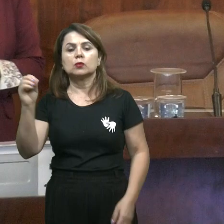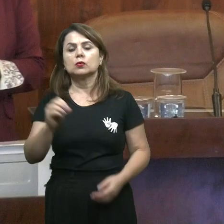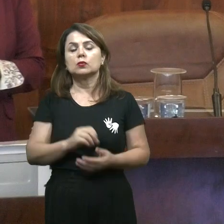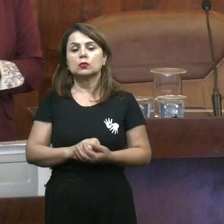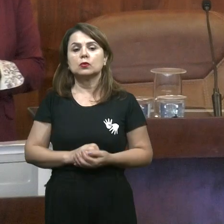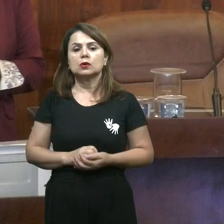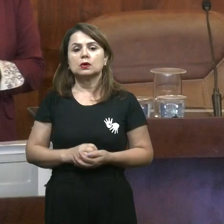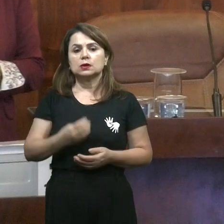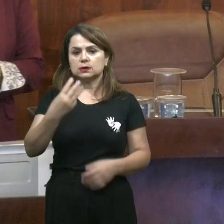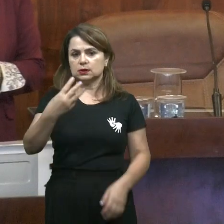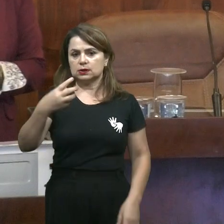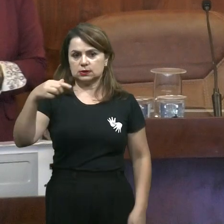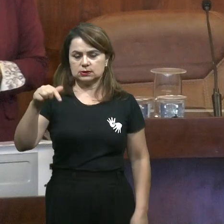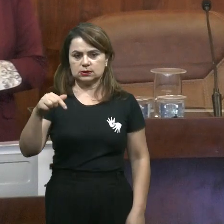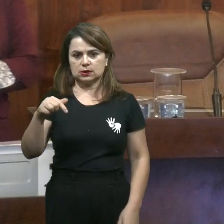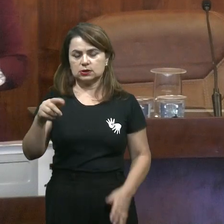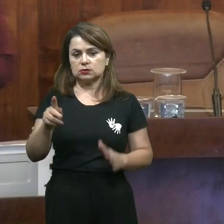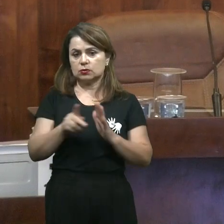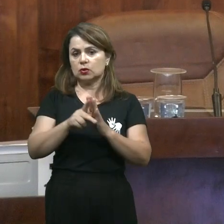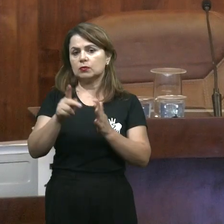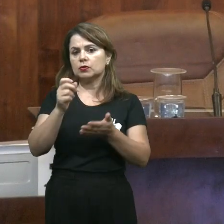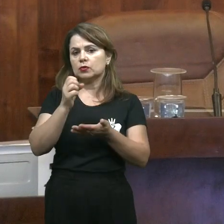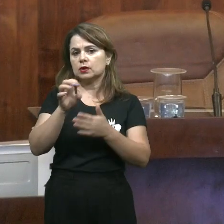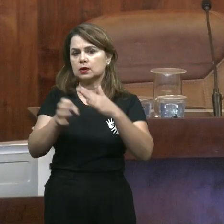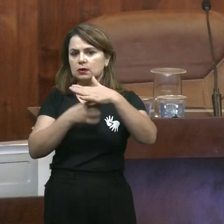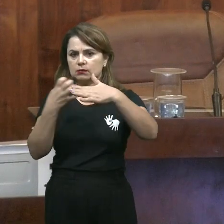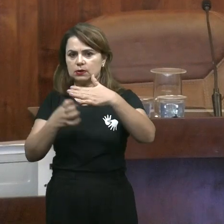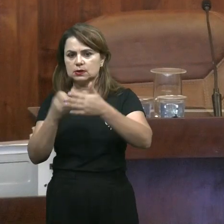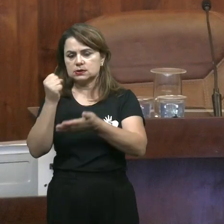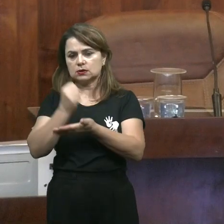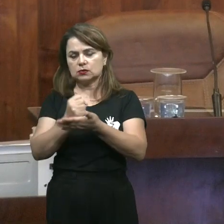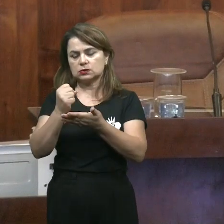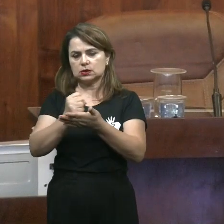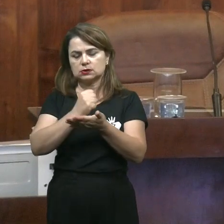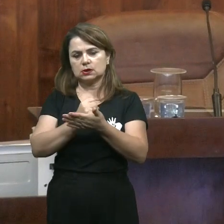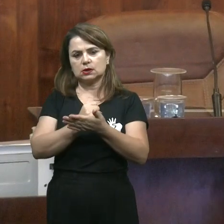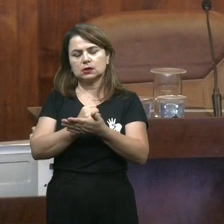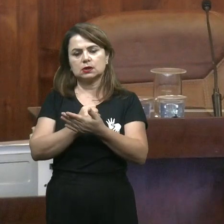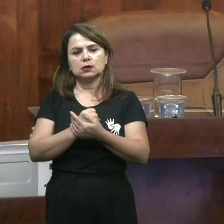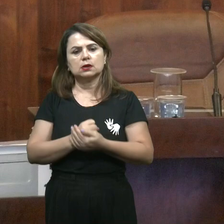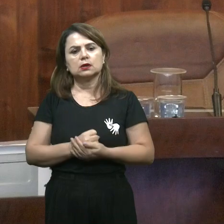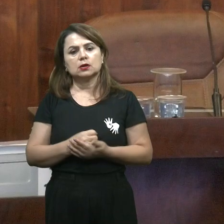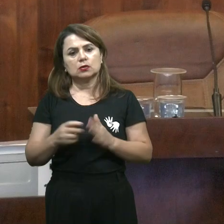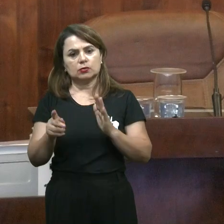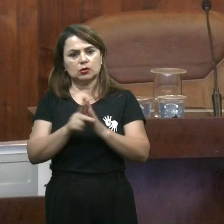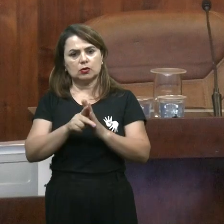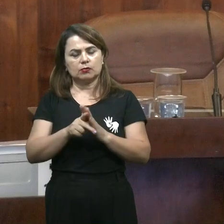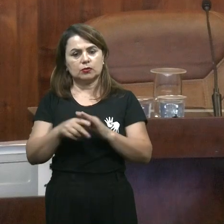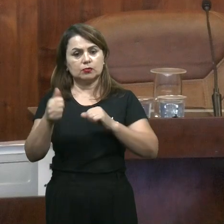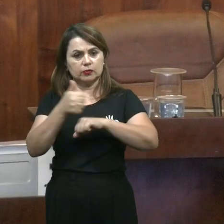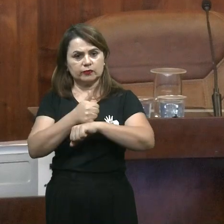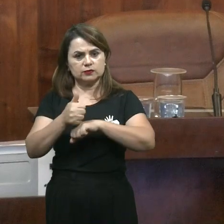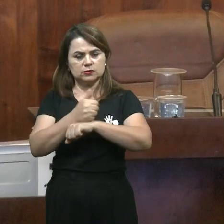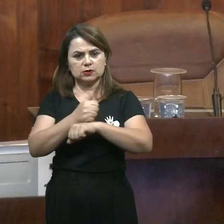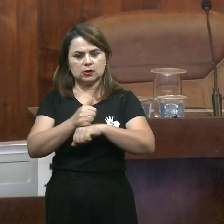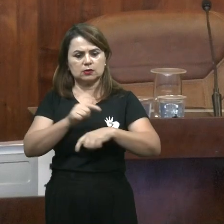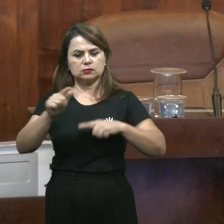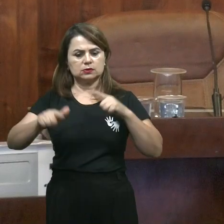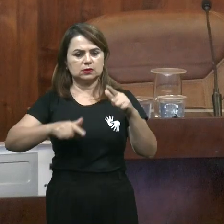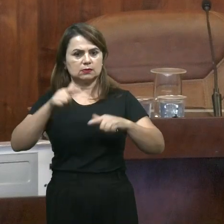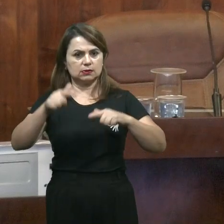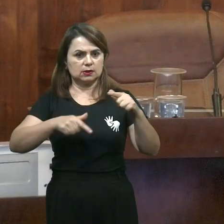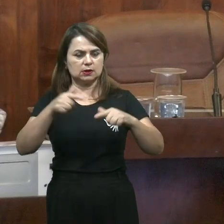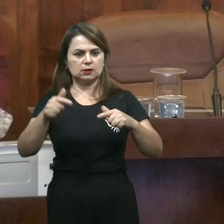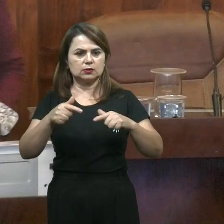2024, que trata de contratação de empresa ou consórcio de empresa especializada para prestação de serviço com